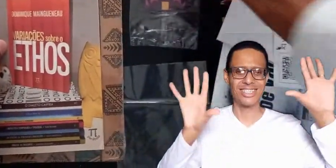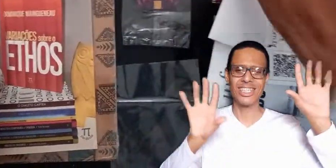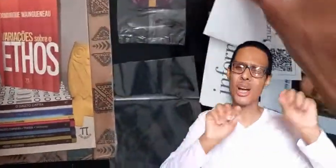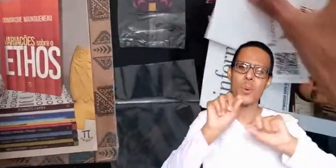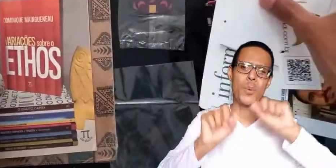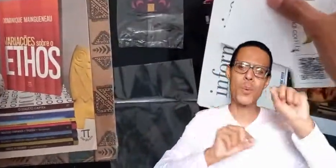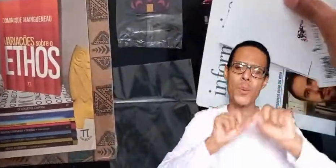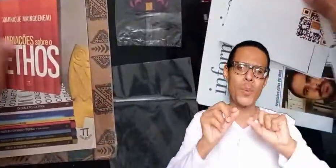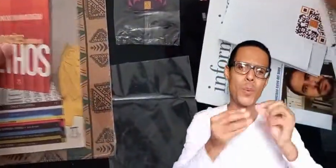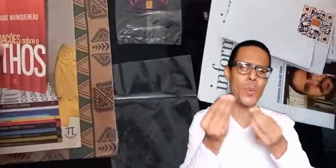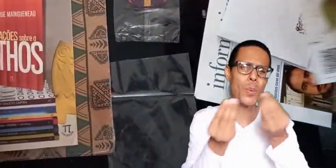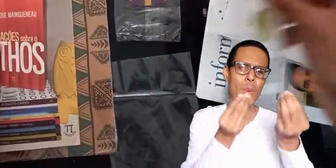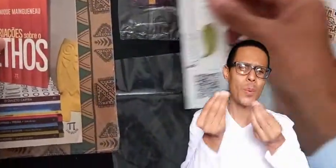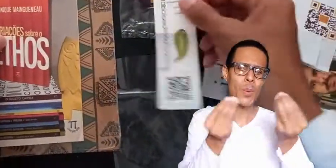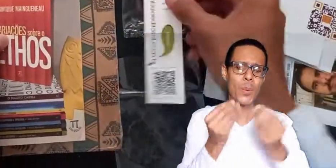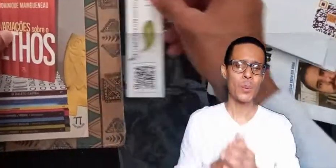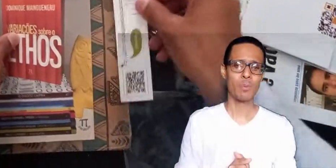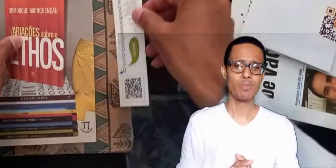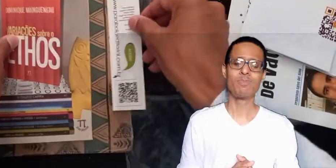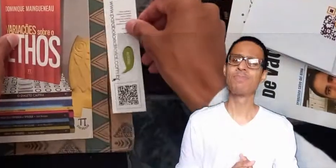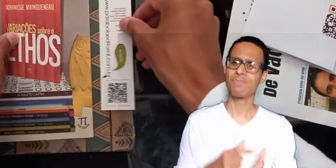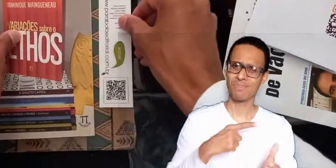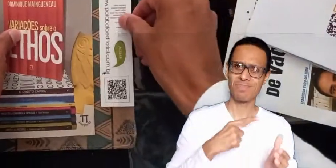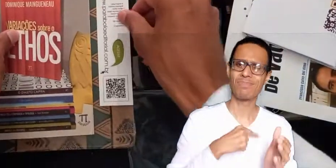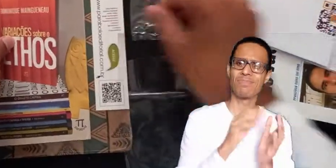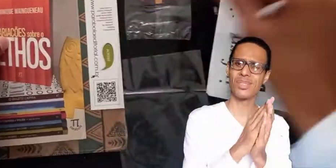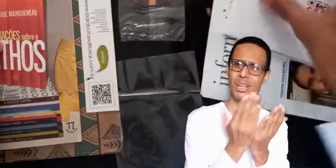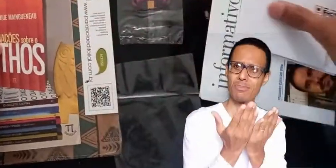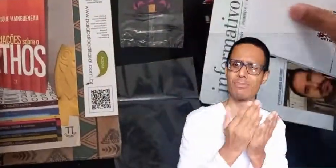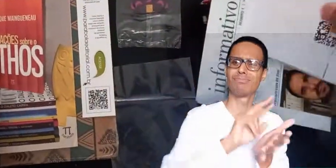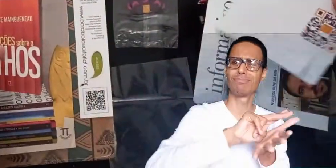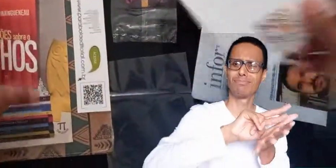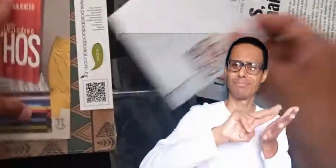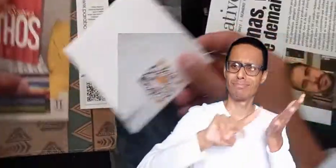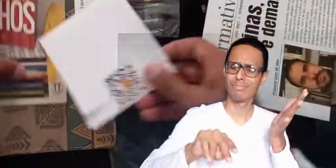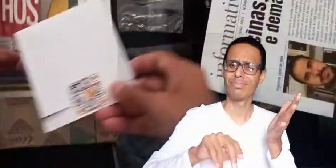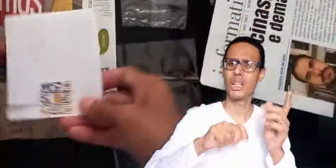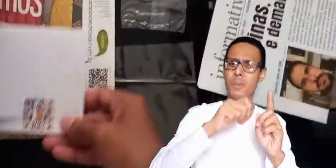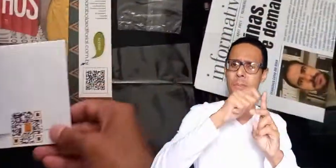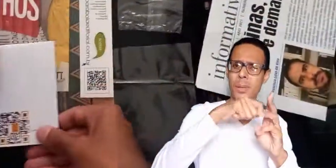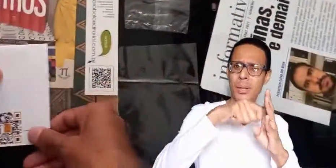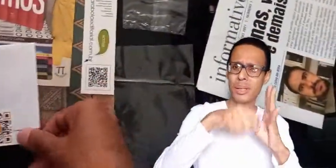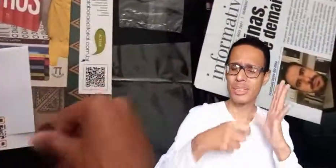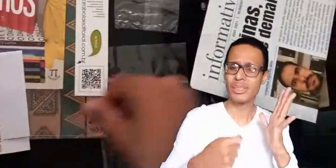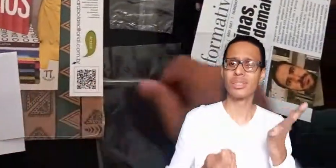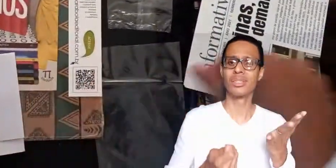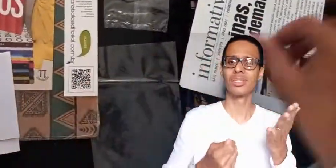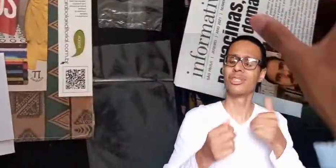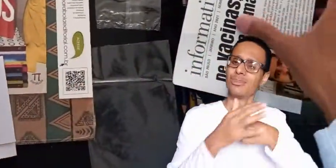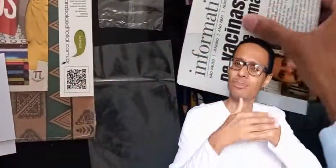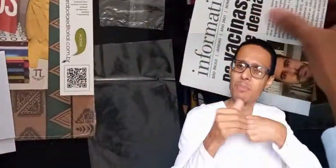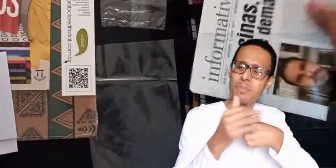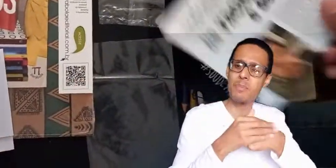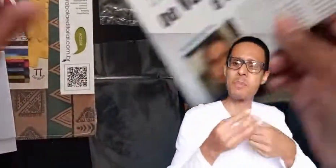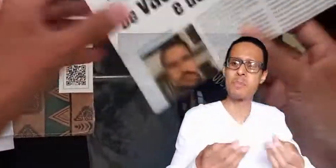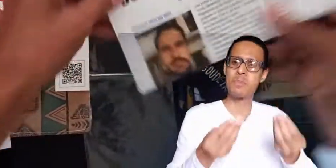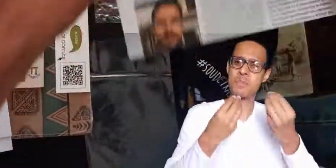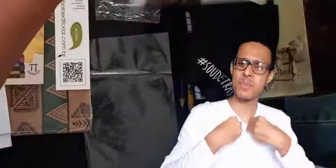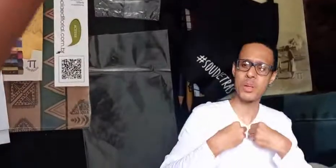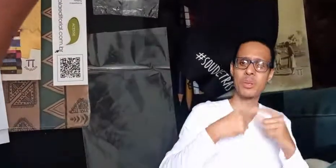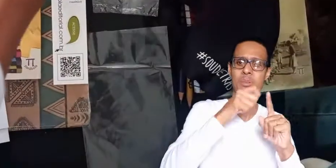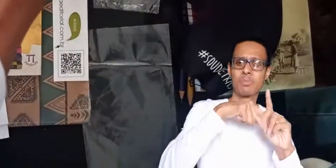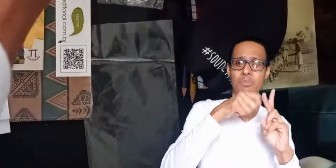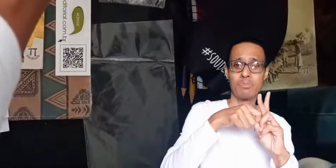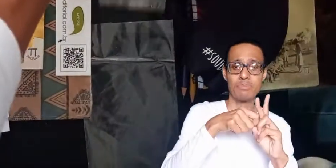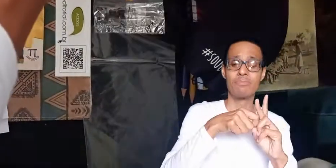você tem vários mimos aí ao mês, a cada dois meses.